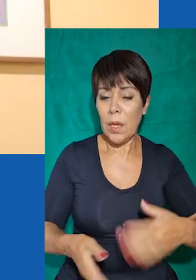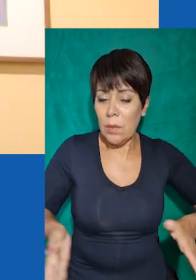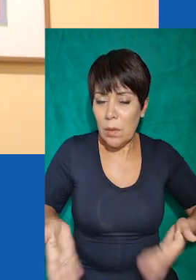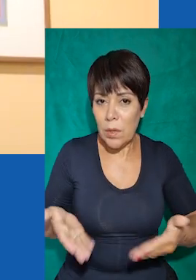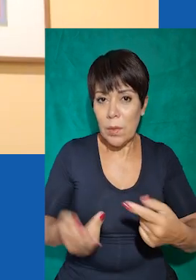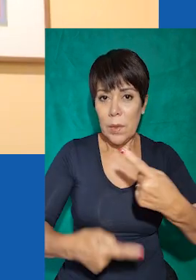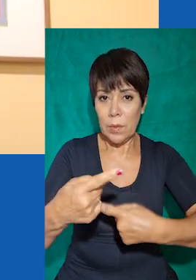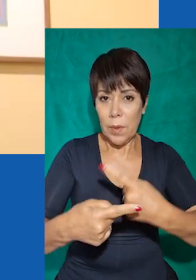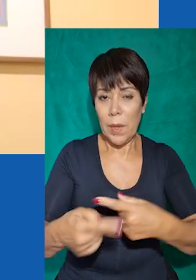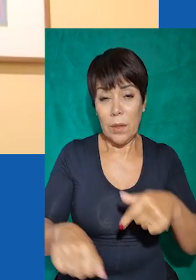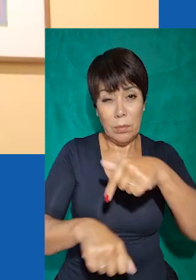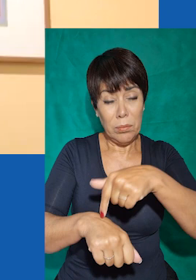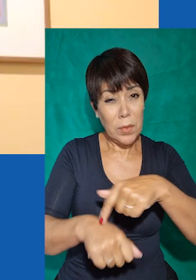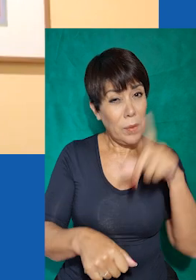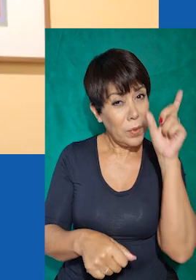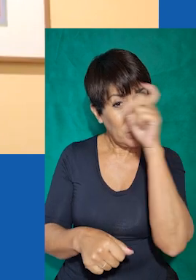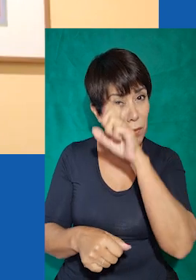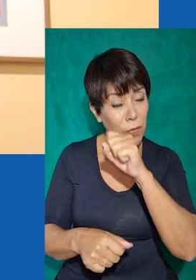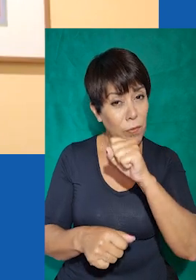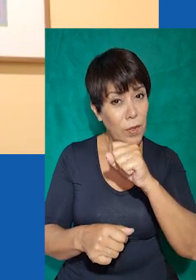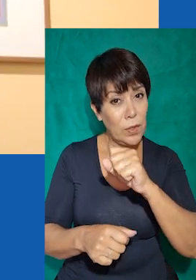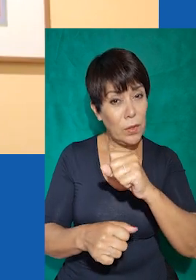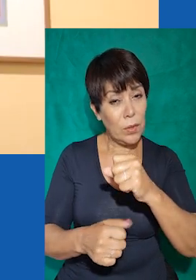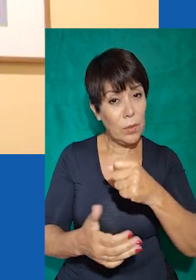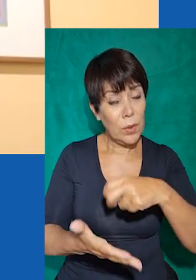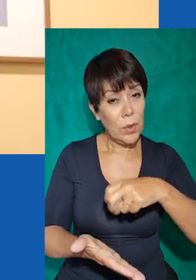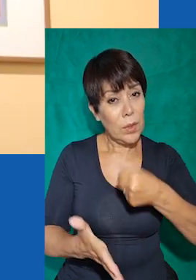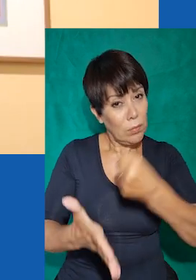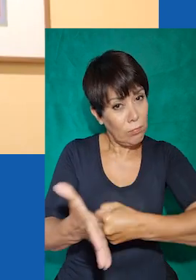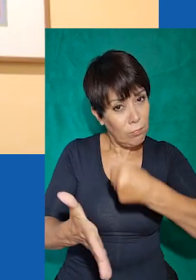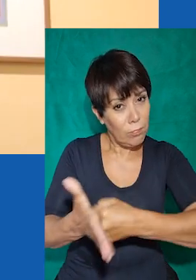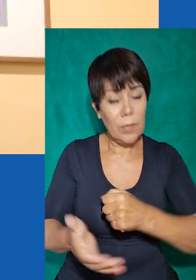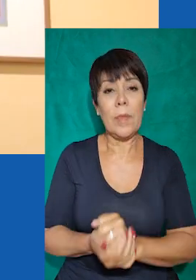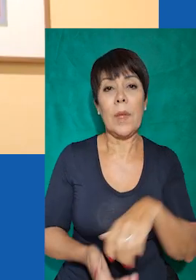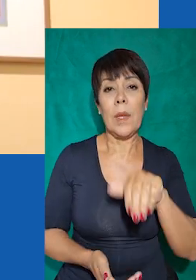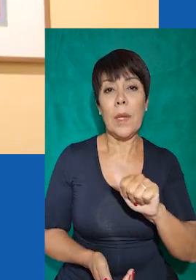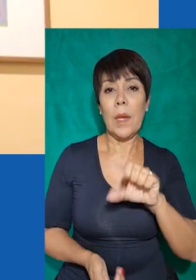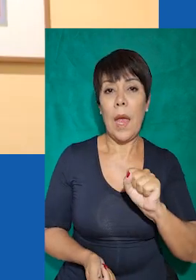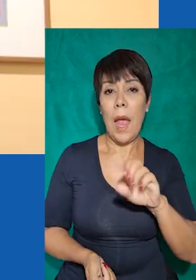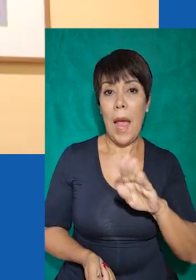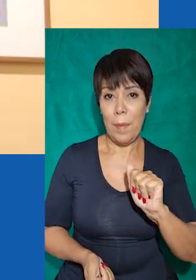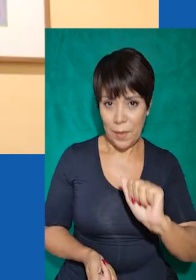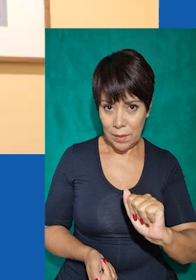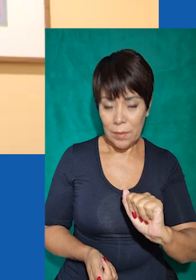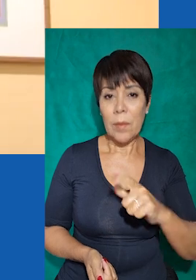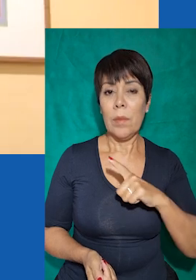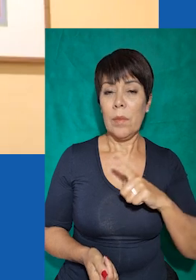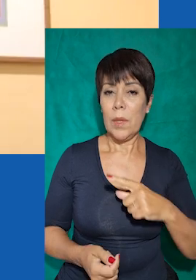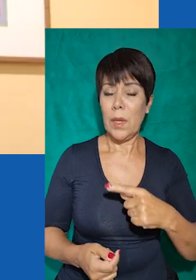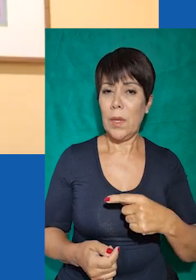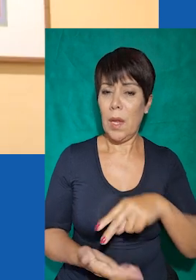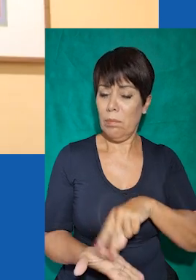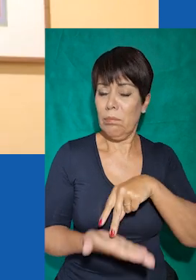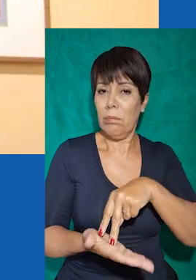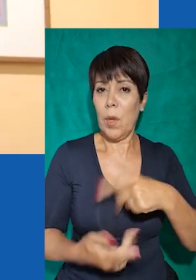e, nesses tempos sombrios, de resistência. A ABA assume posições políticas frente a um cenário governamental